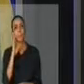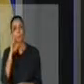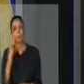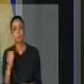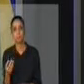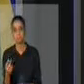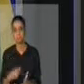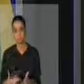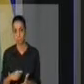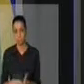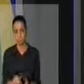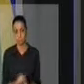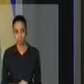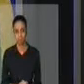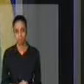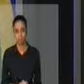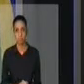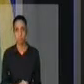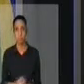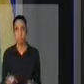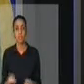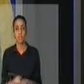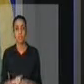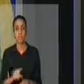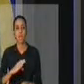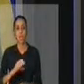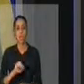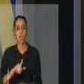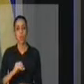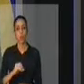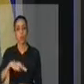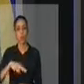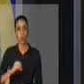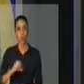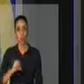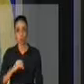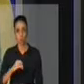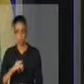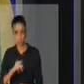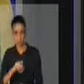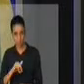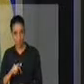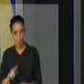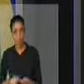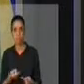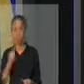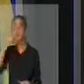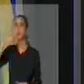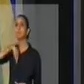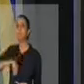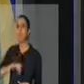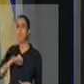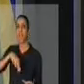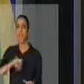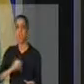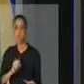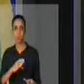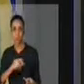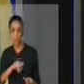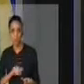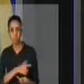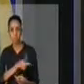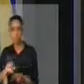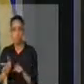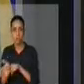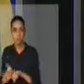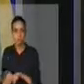dos exames diagnósticos, em especial a colonoscopia, a endoscopia e as biópsias, fazem com que o acesso ao